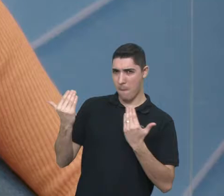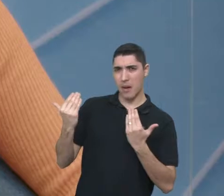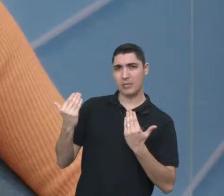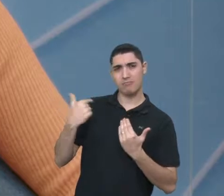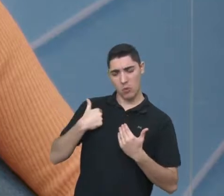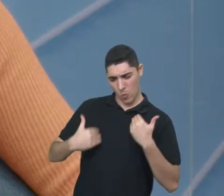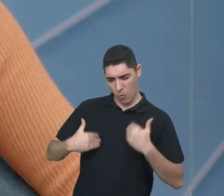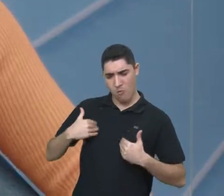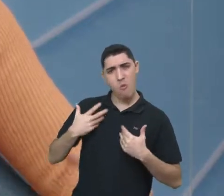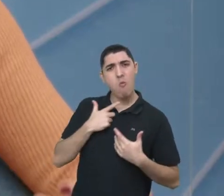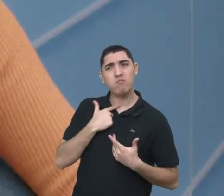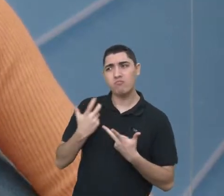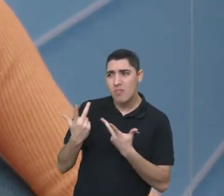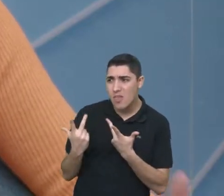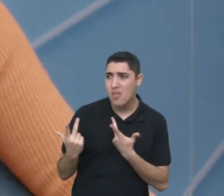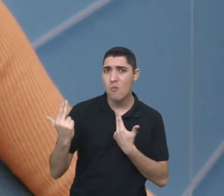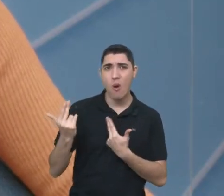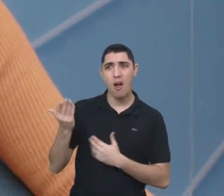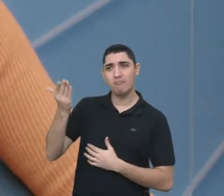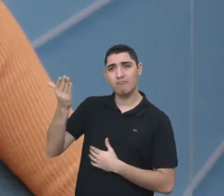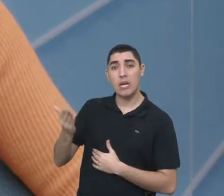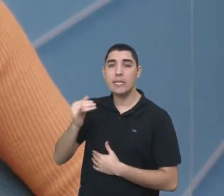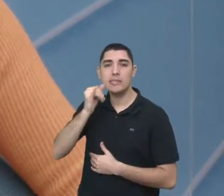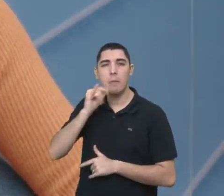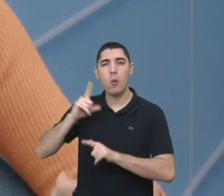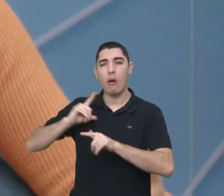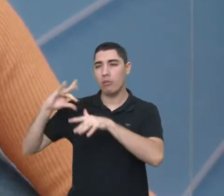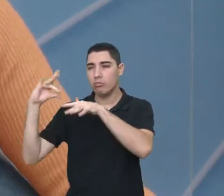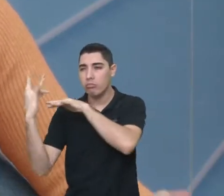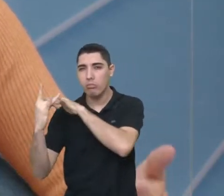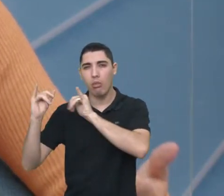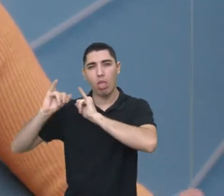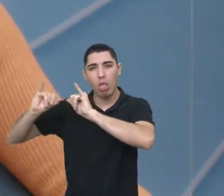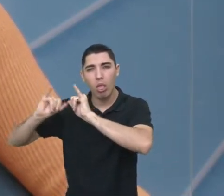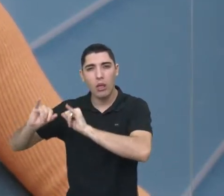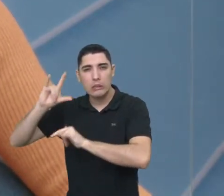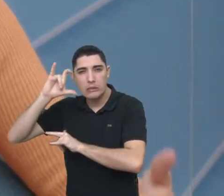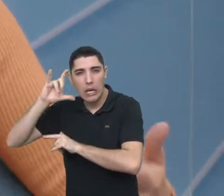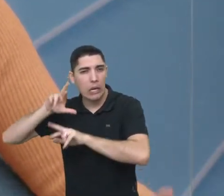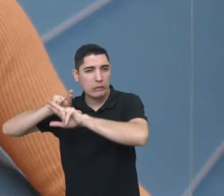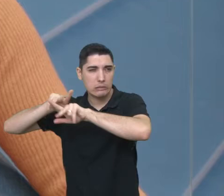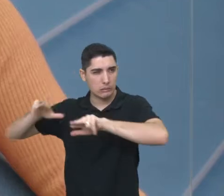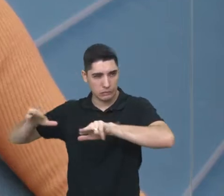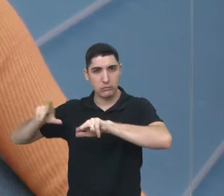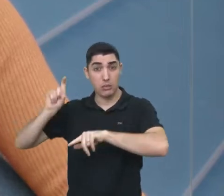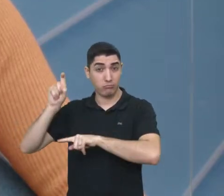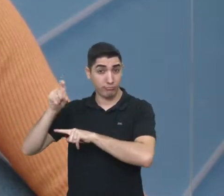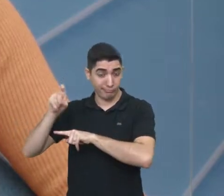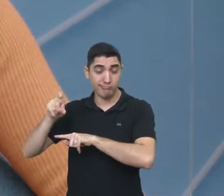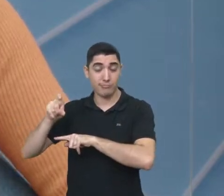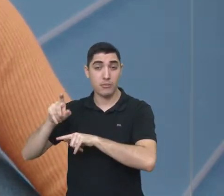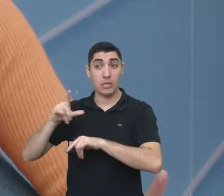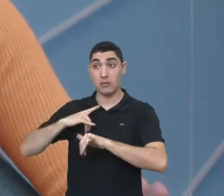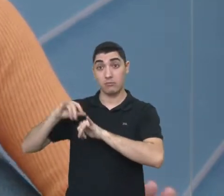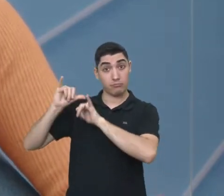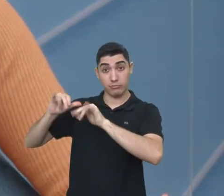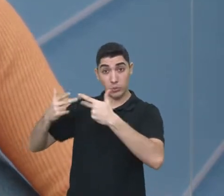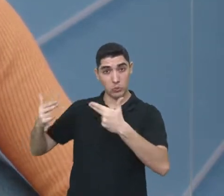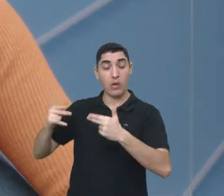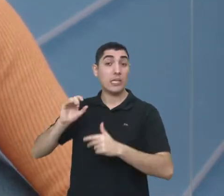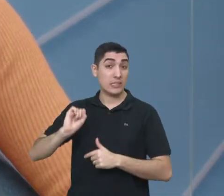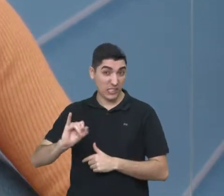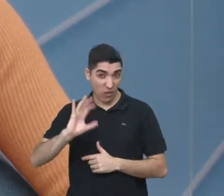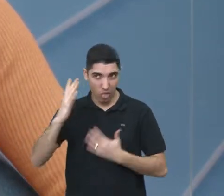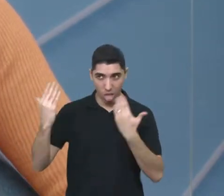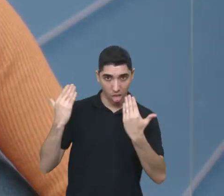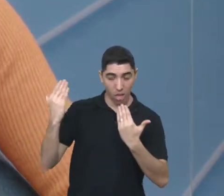atingir o padrão estético tão explorado por mídias como TikTok, Instagram e campanhas publicitárias? Bom, essa